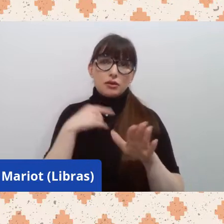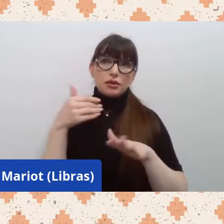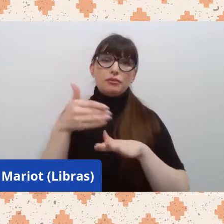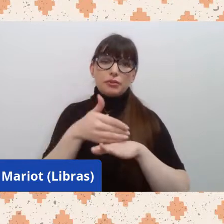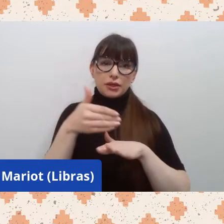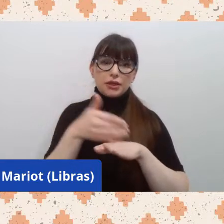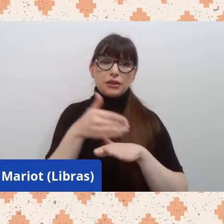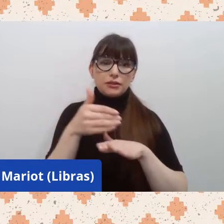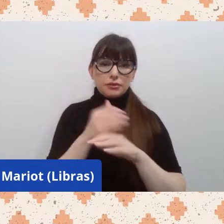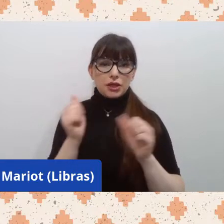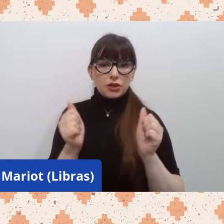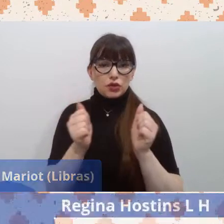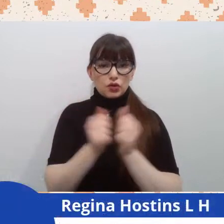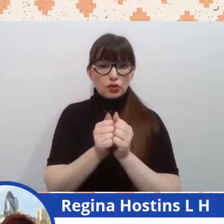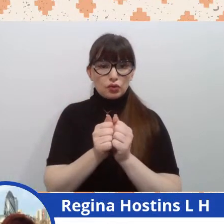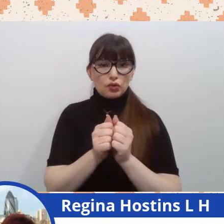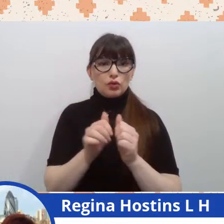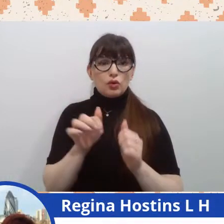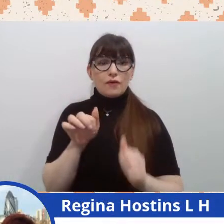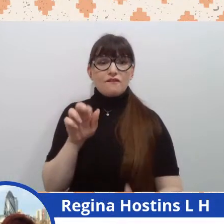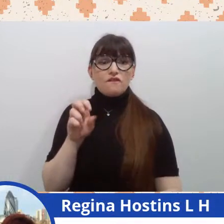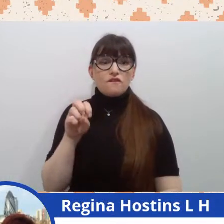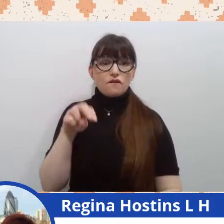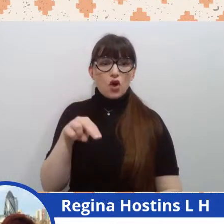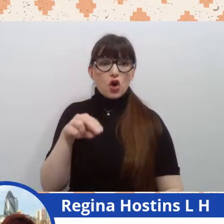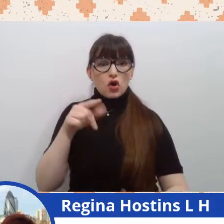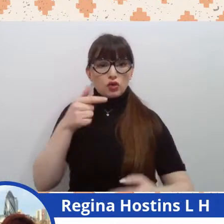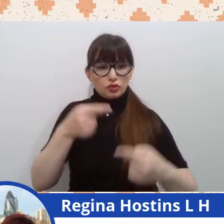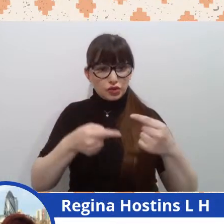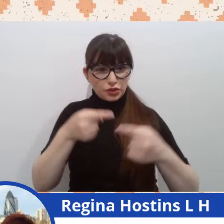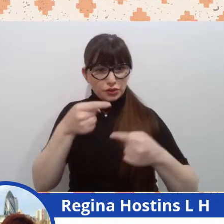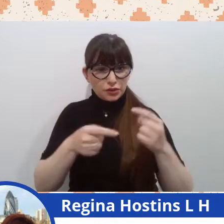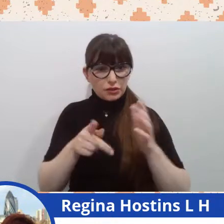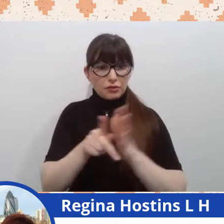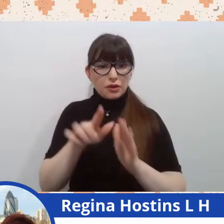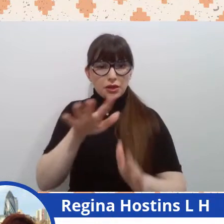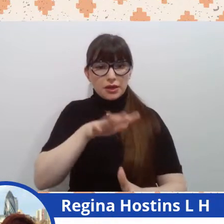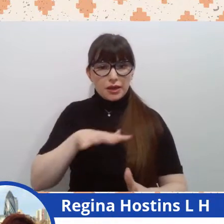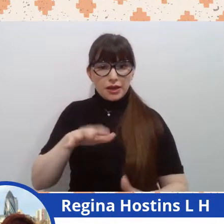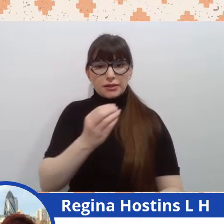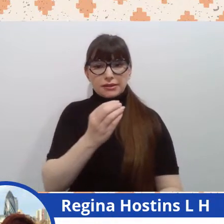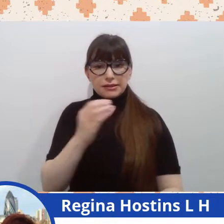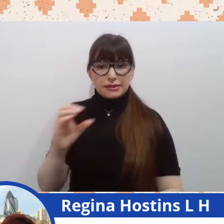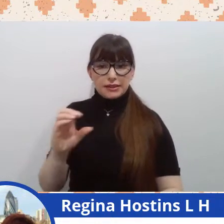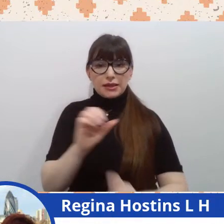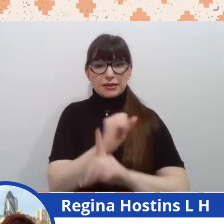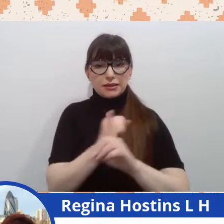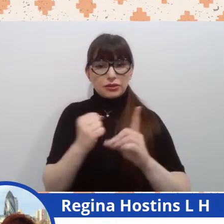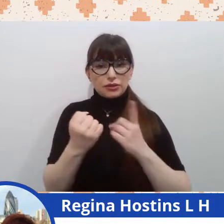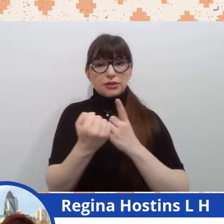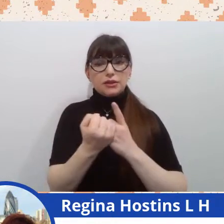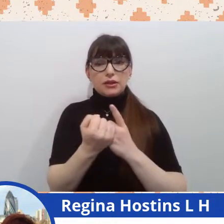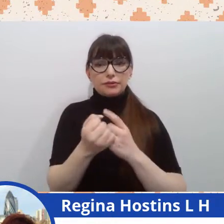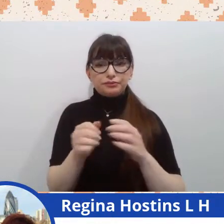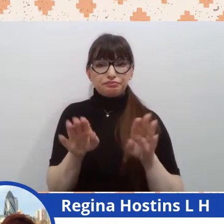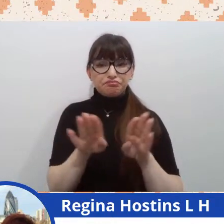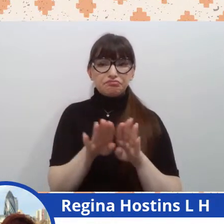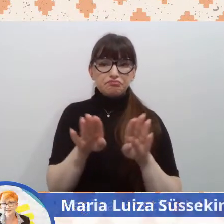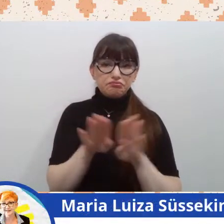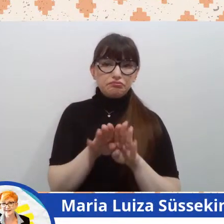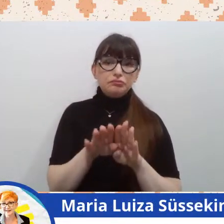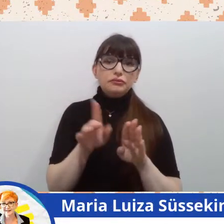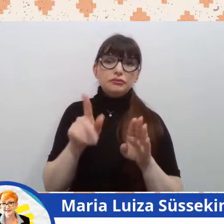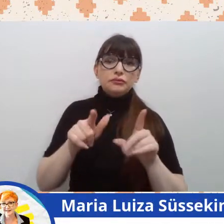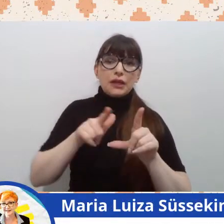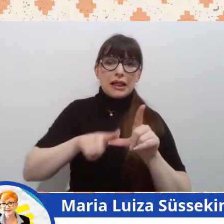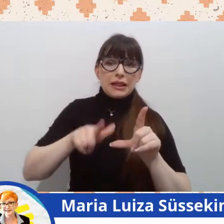dos fóruns de discussão da área de ciências sociais e aplicadas, também letras e artes,